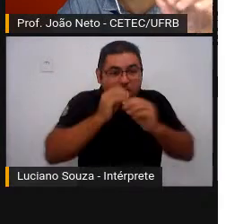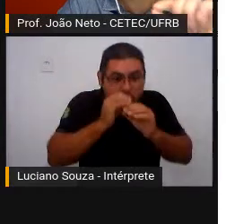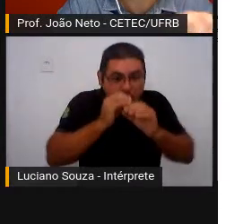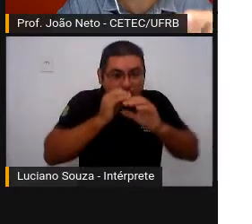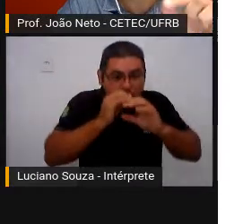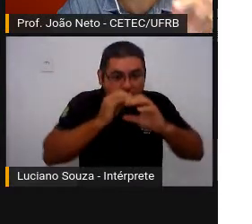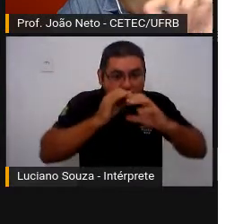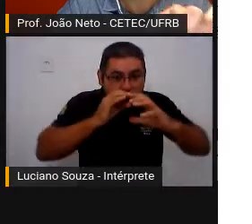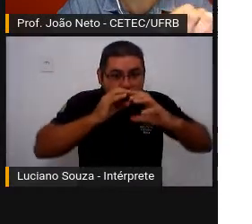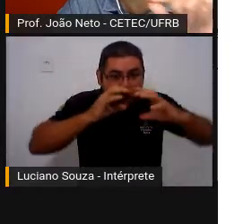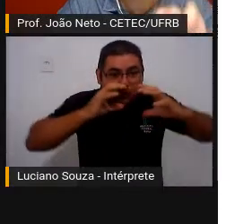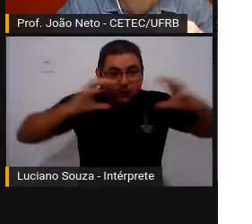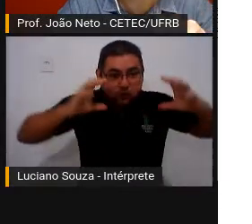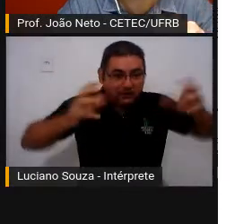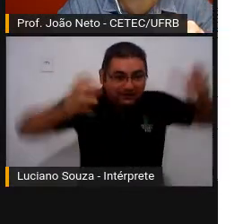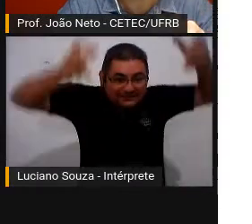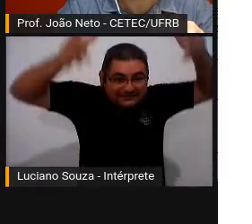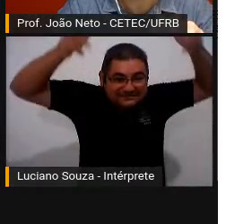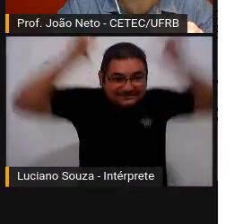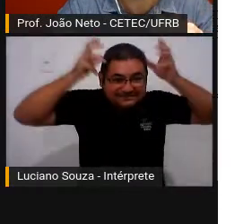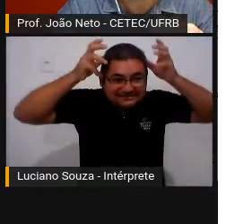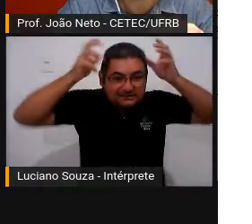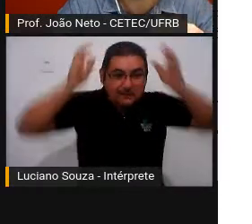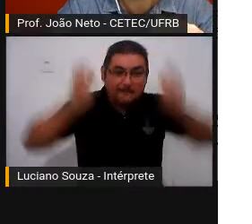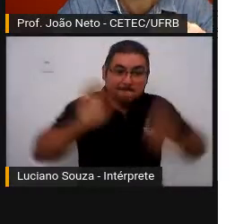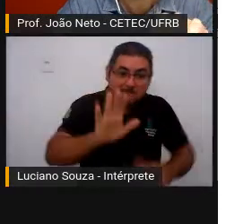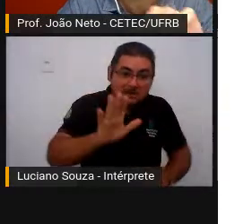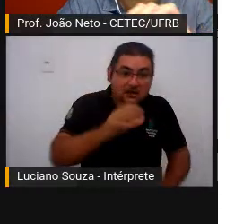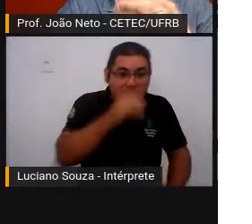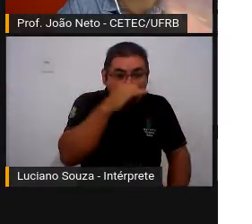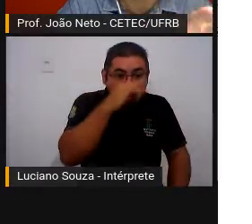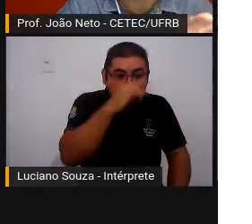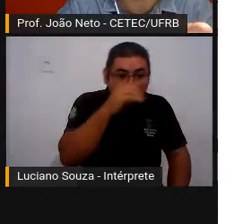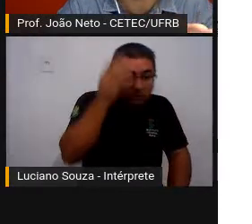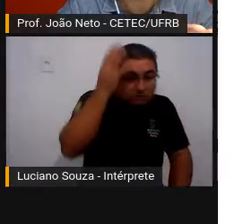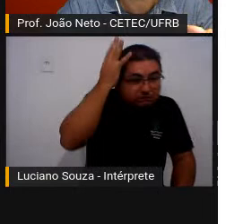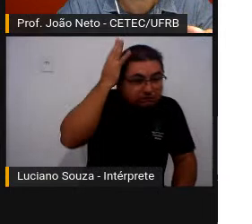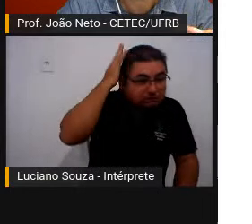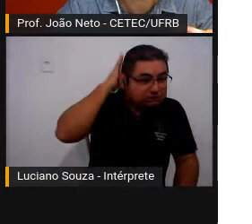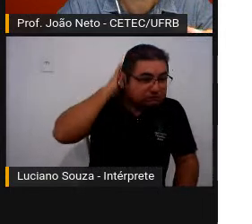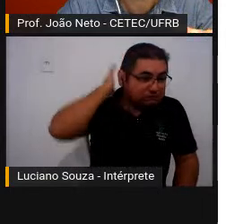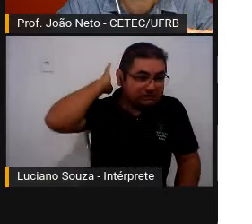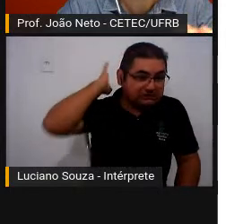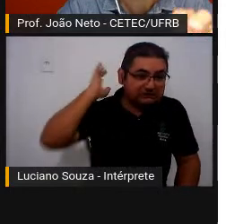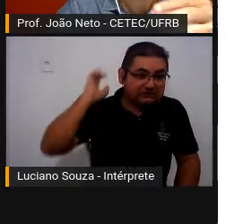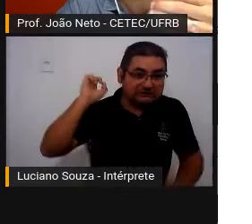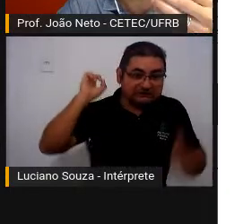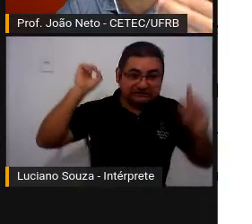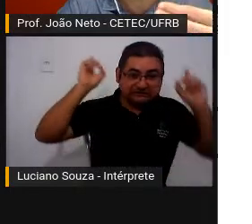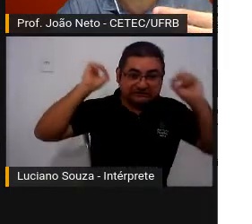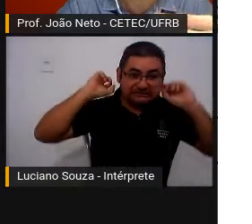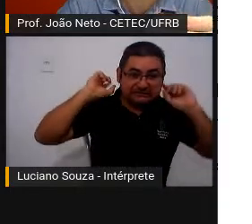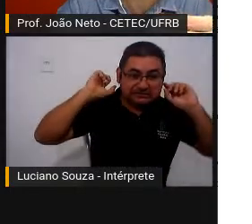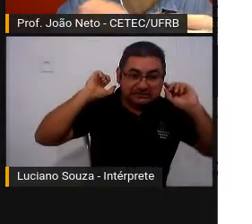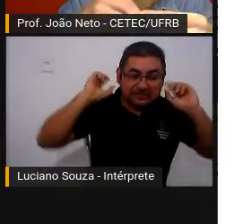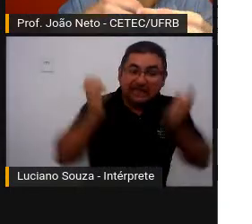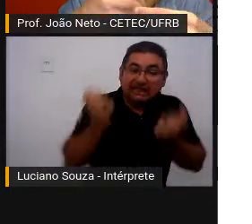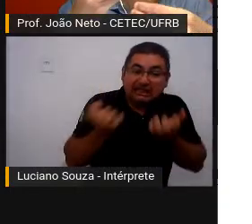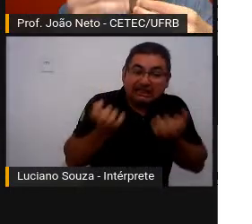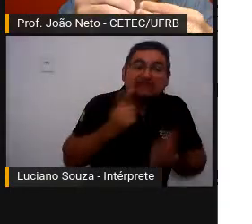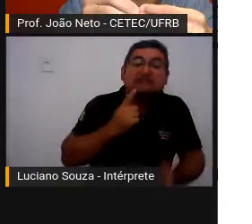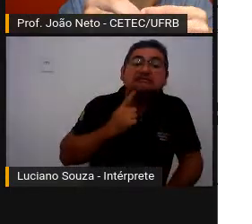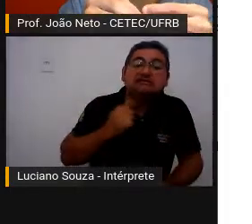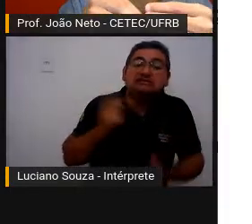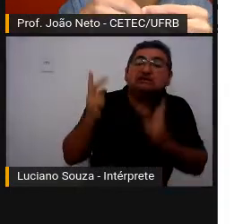só que ser utilizado a mesma maneira como os outros animais estão utilizando a bexiga vai vai explodir a ideia então